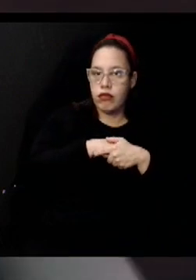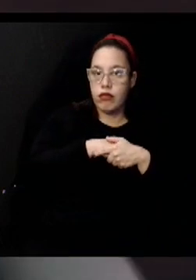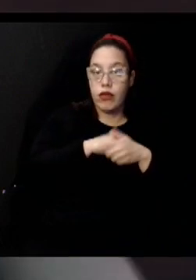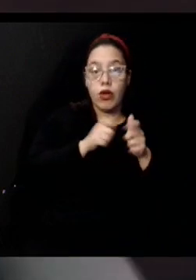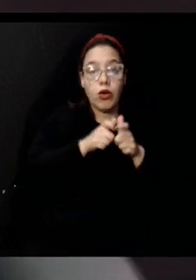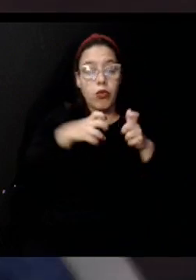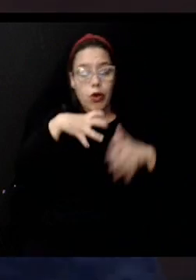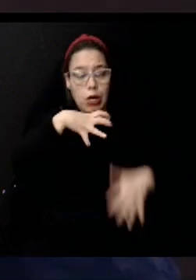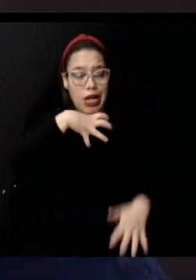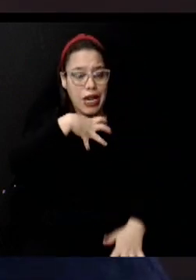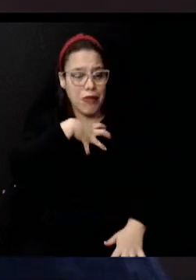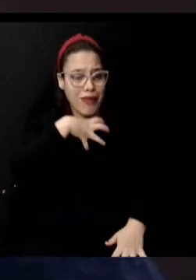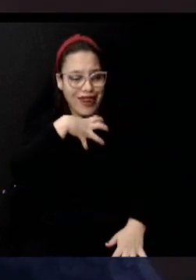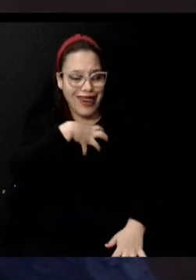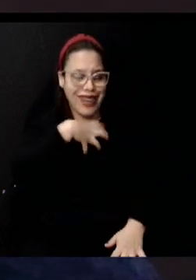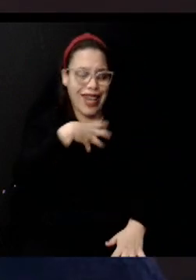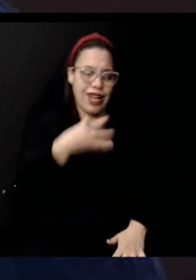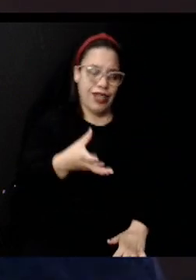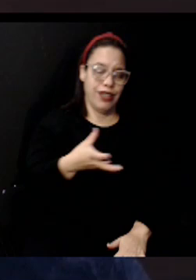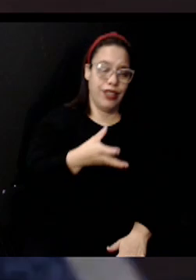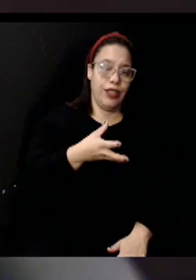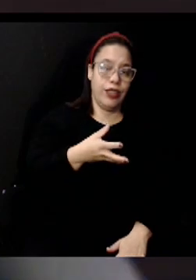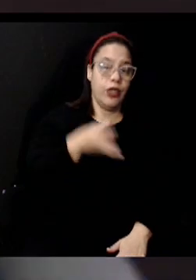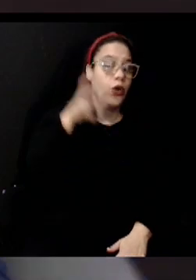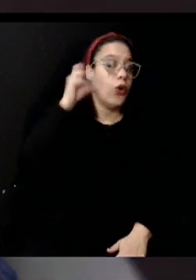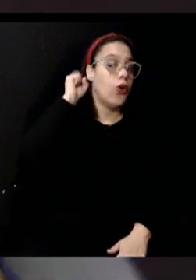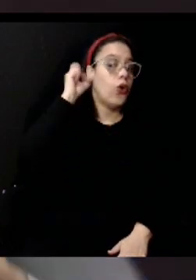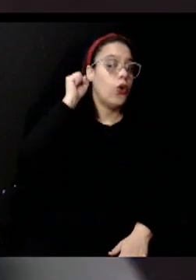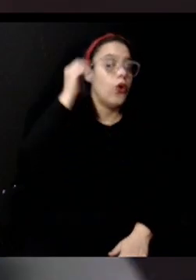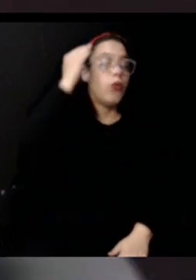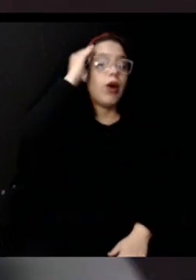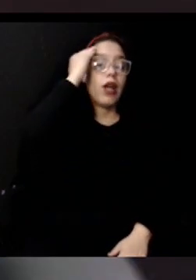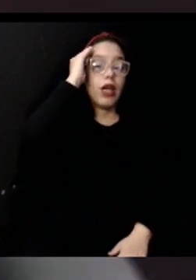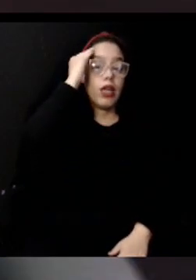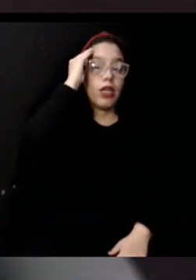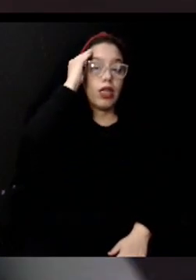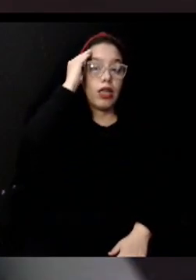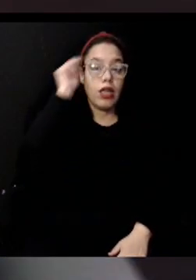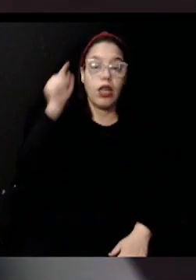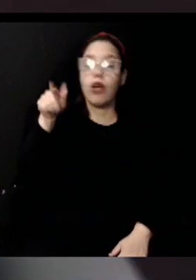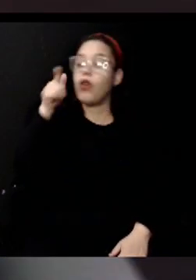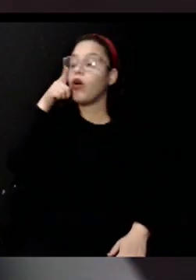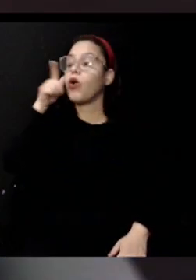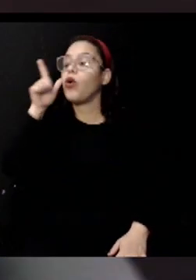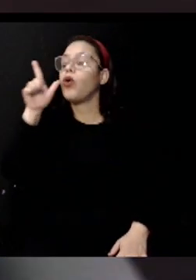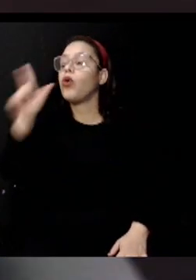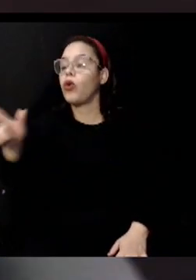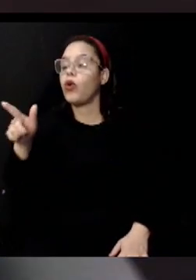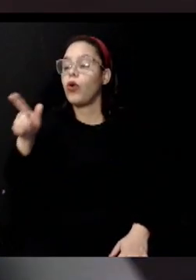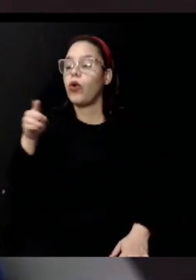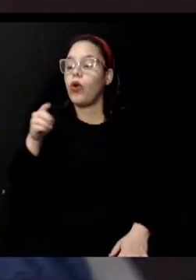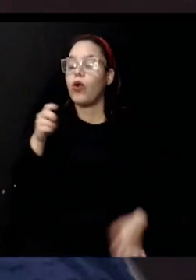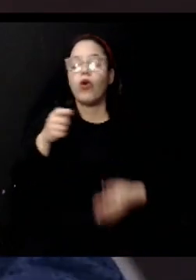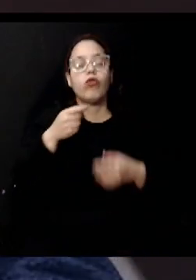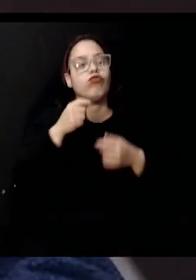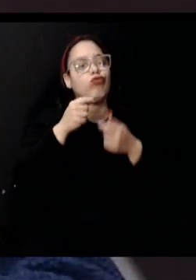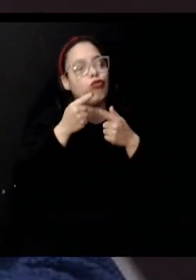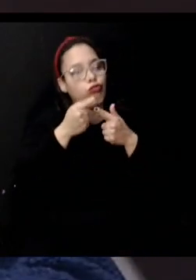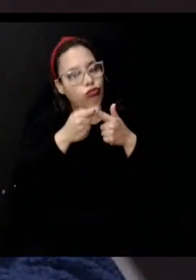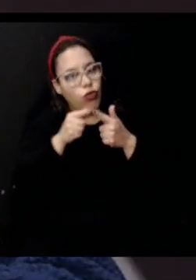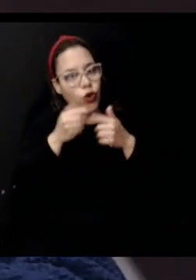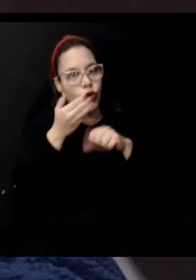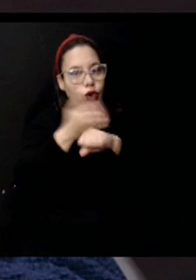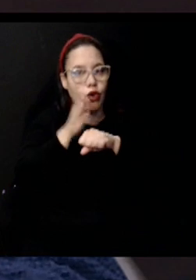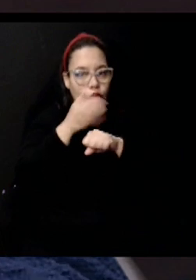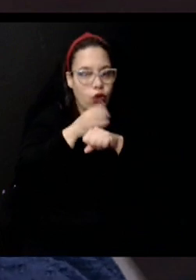É, sensibilidade, né, sim, e ouvir para entender. Aí você consegue ouvir nas entrelinhas. é. É treinar o seu